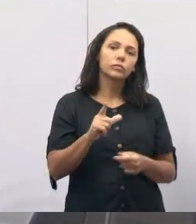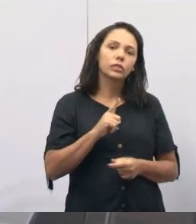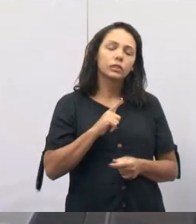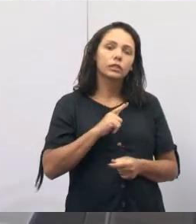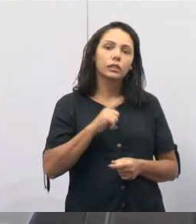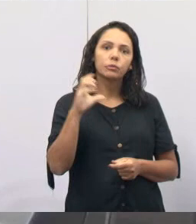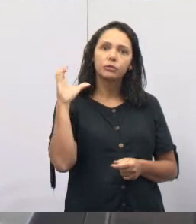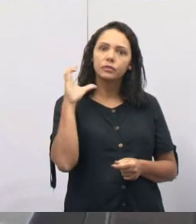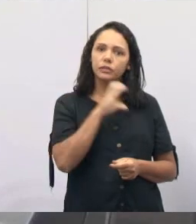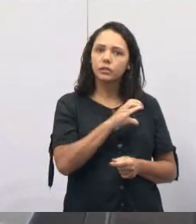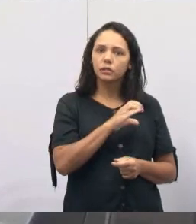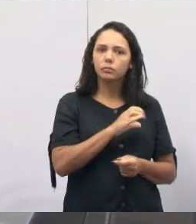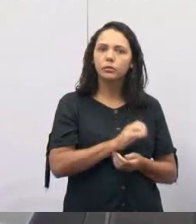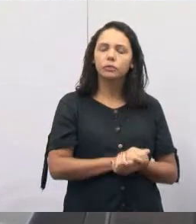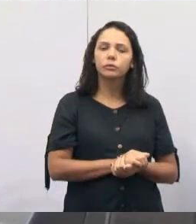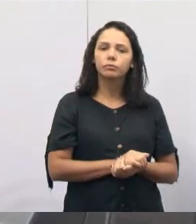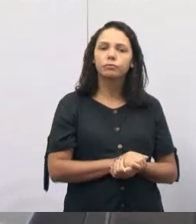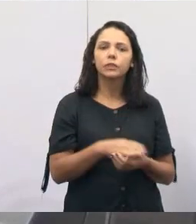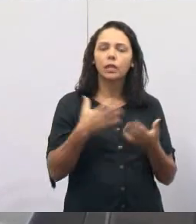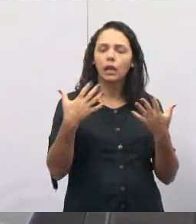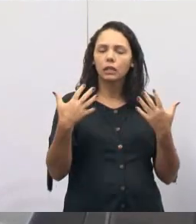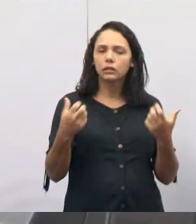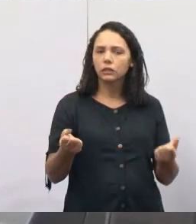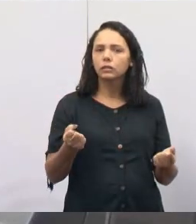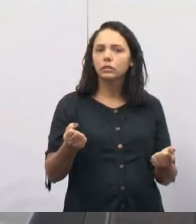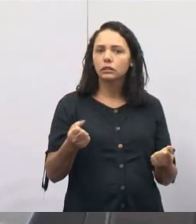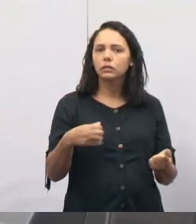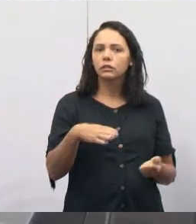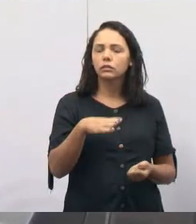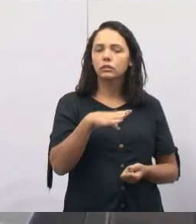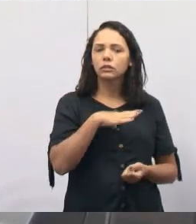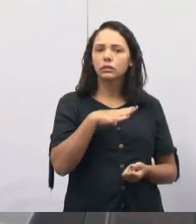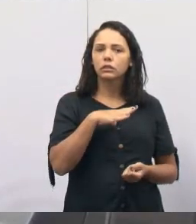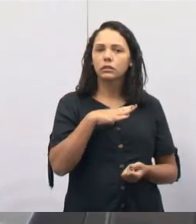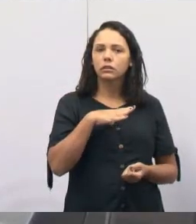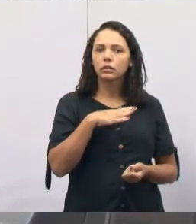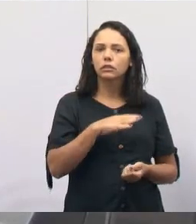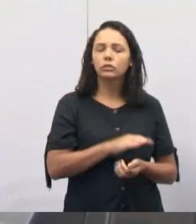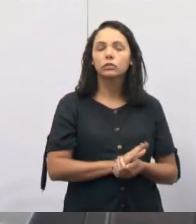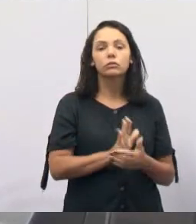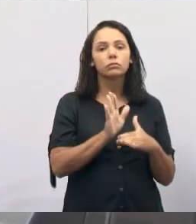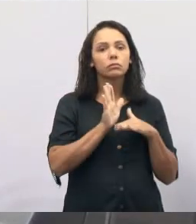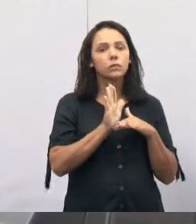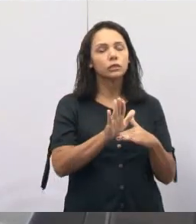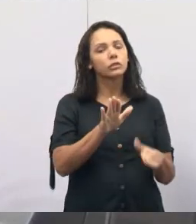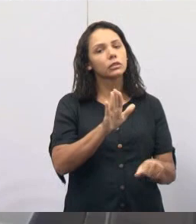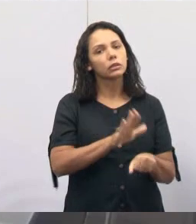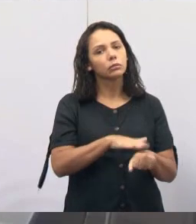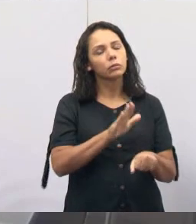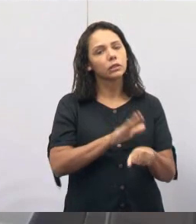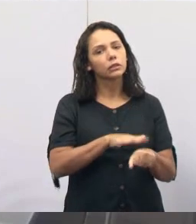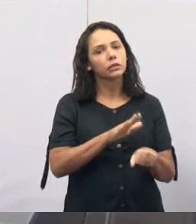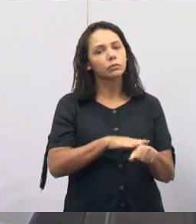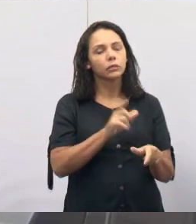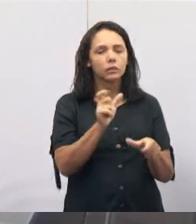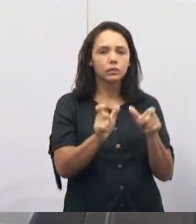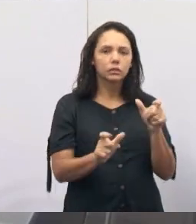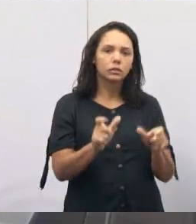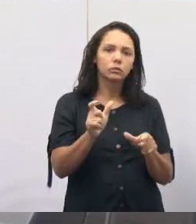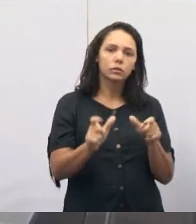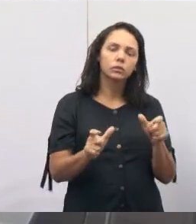em breve, a adesão do município para confortar um pouco mais o bolso do nosso